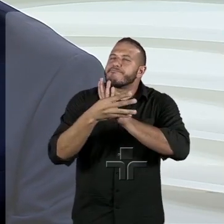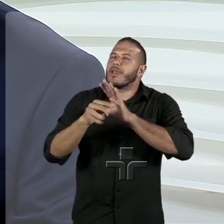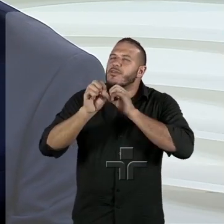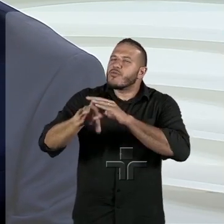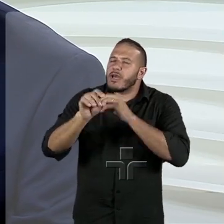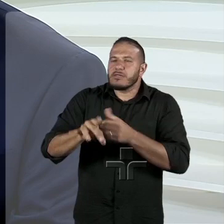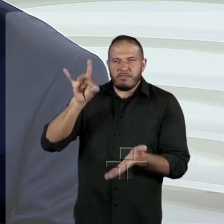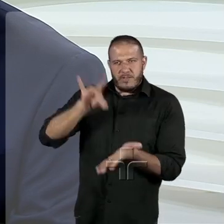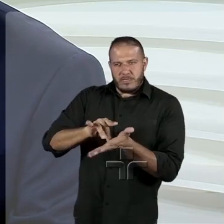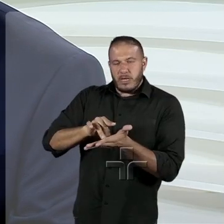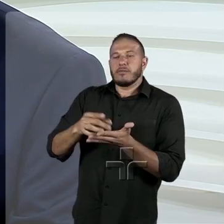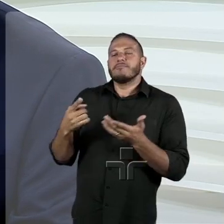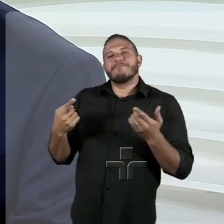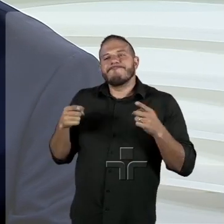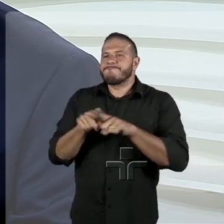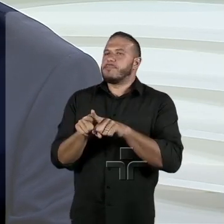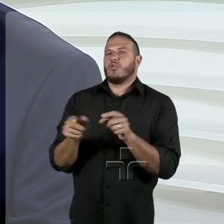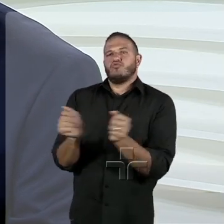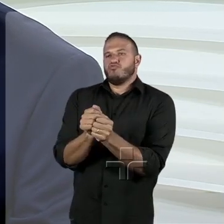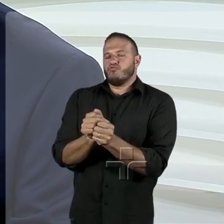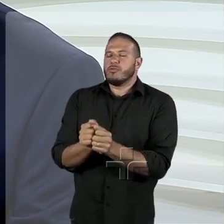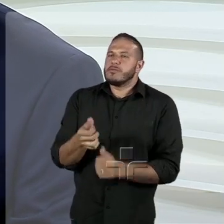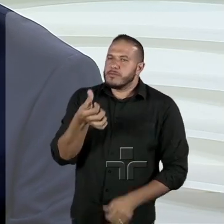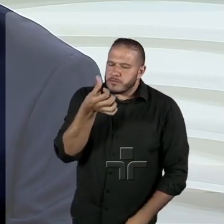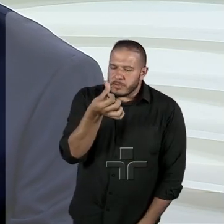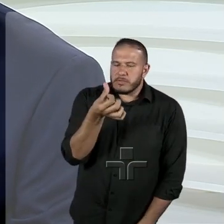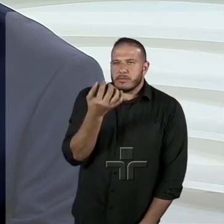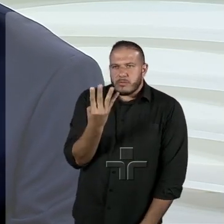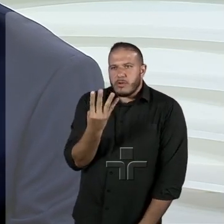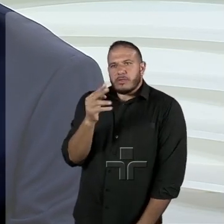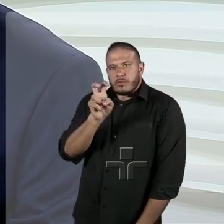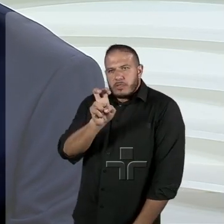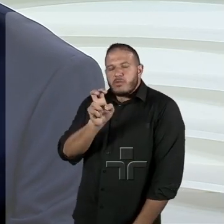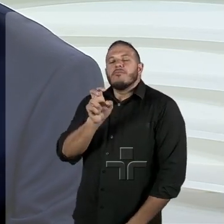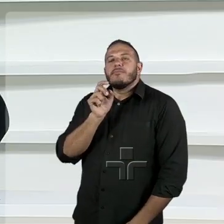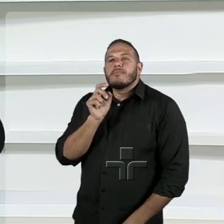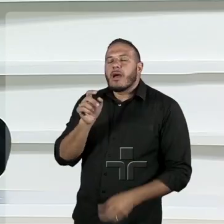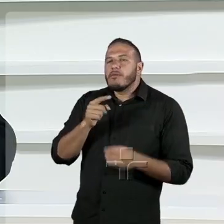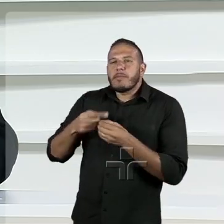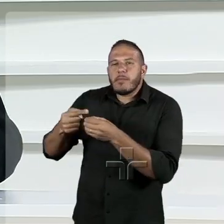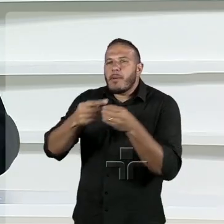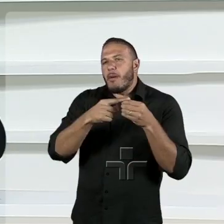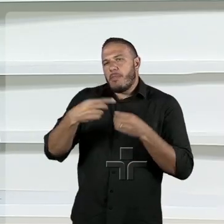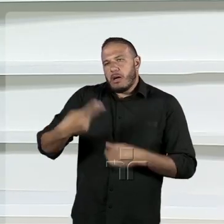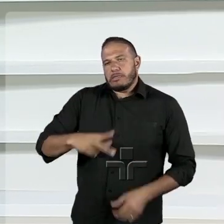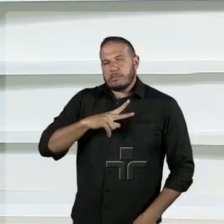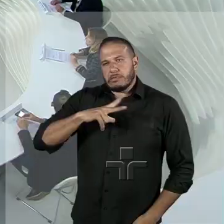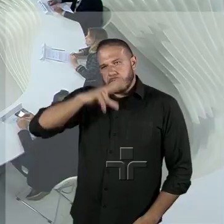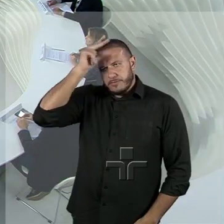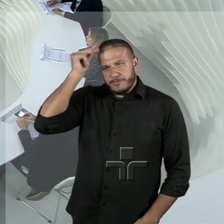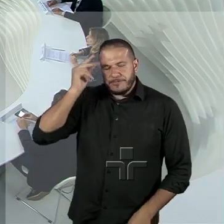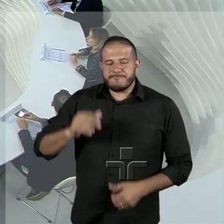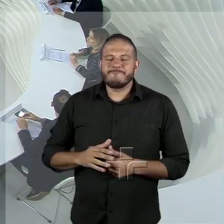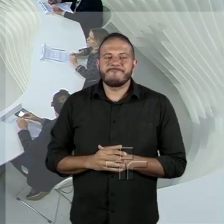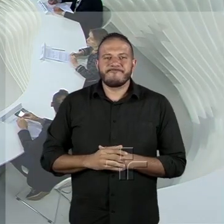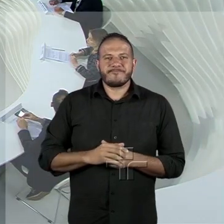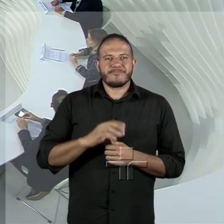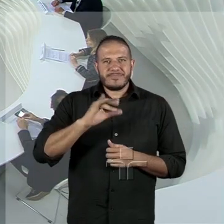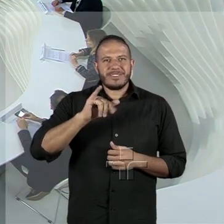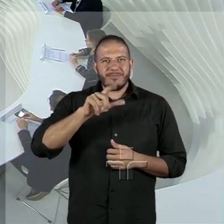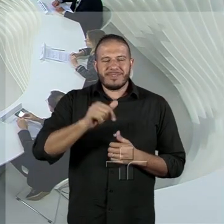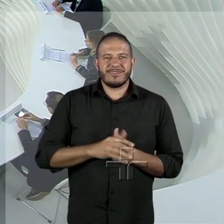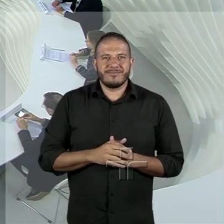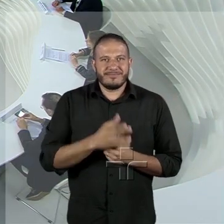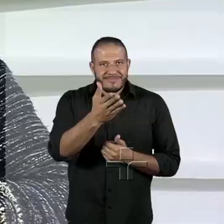nesse estado se não for junto com os 645 municípios. Camila. Secretário, boa noite